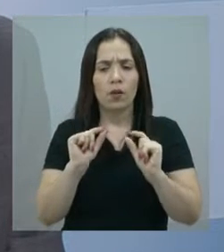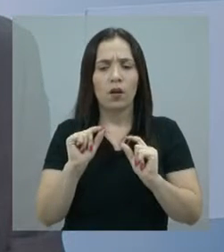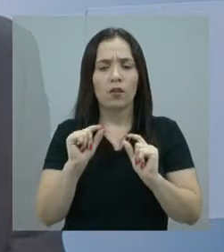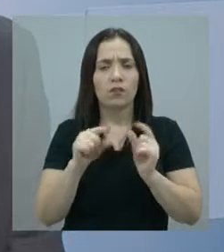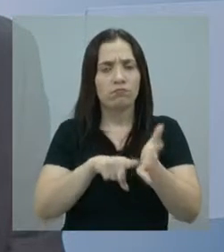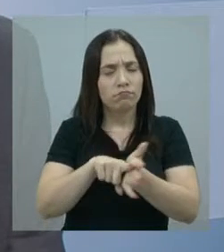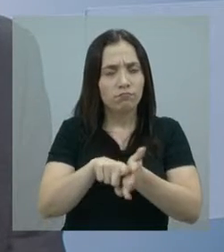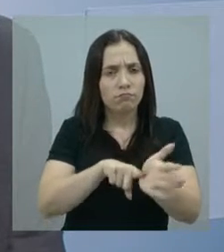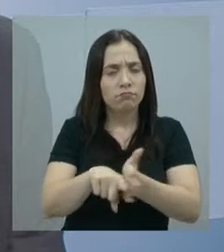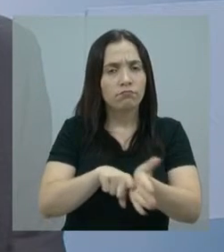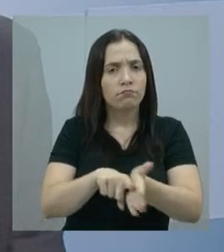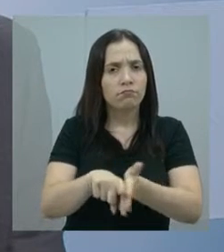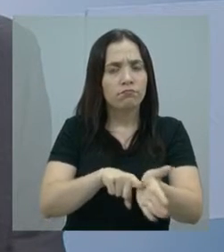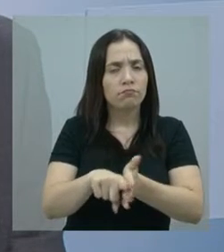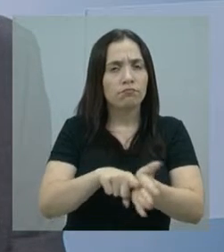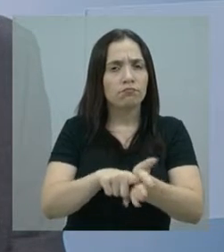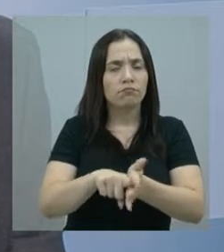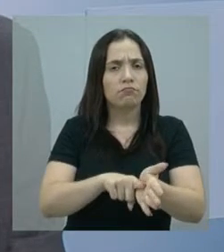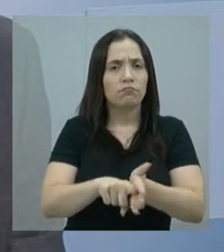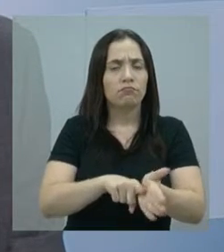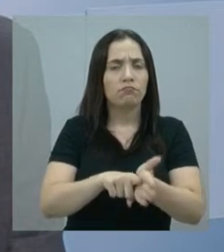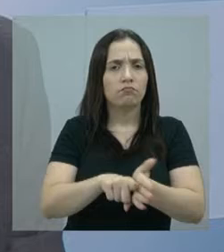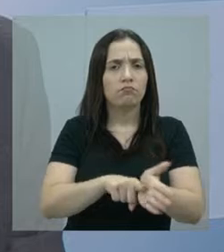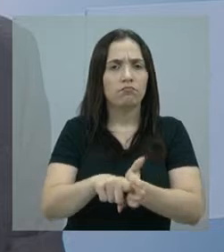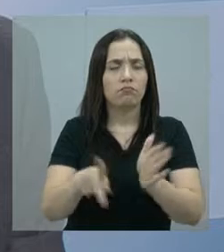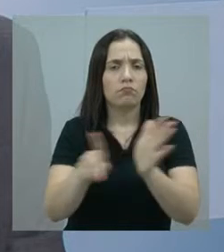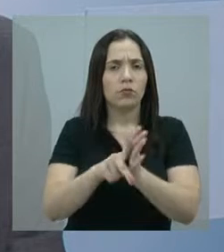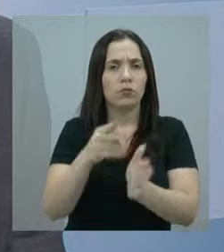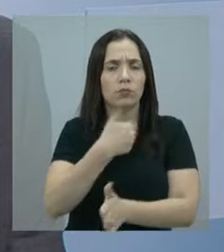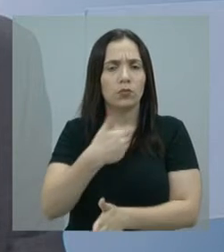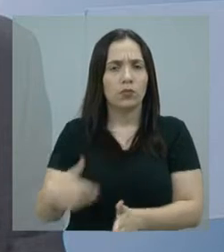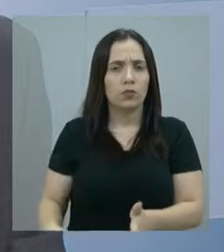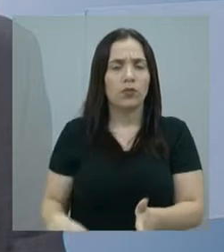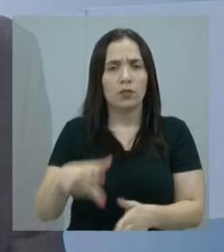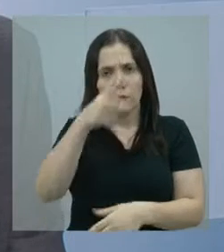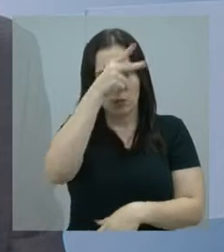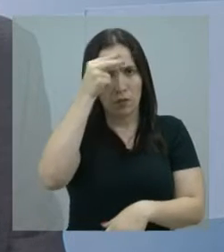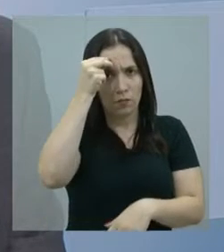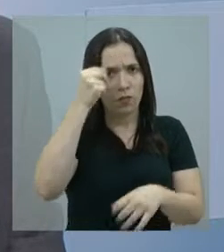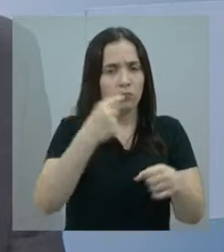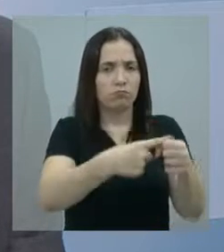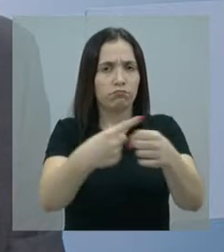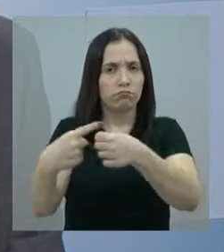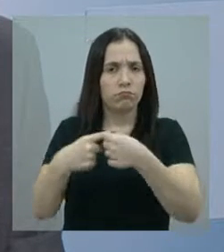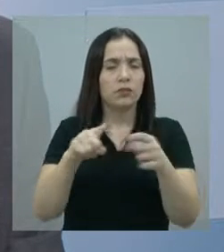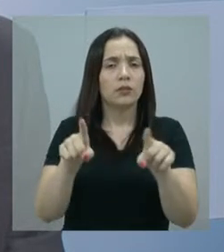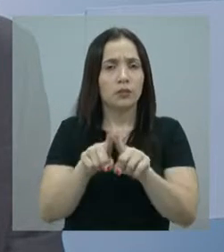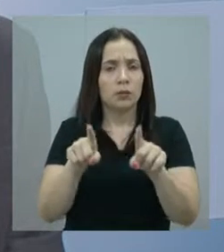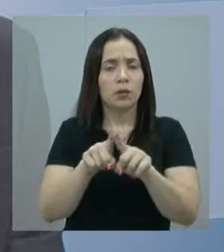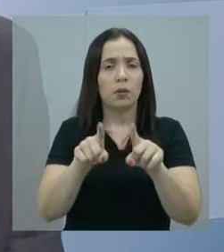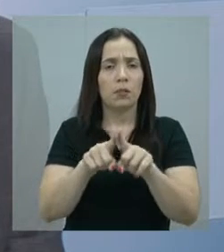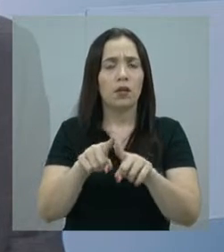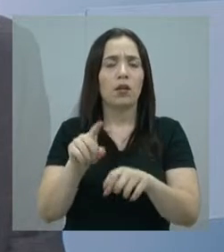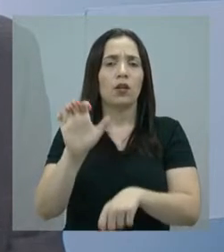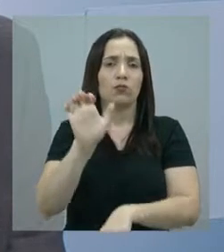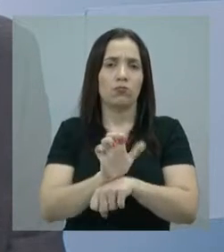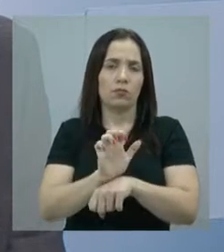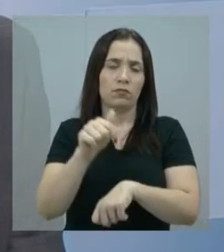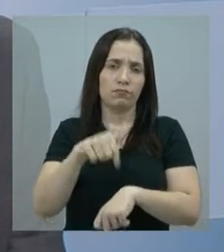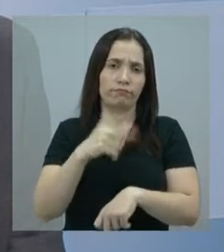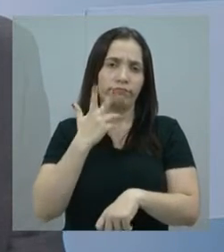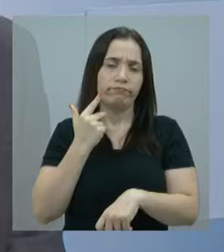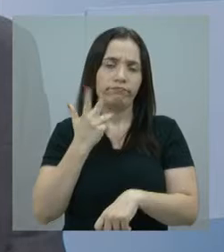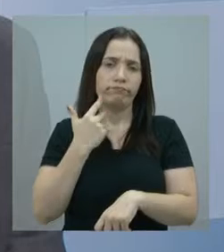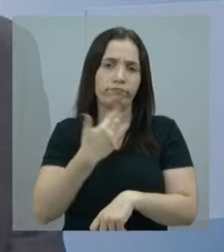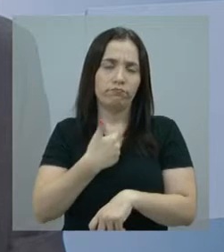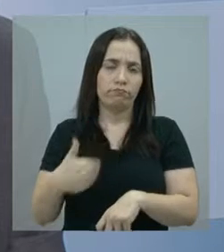controle e fiscalização da gestão pública municipais e da gestão pública estadual. E